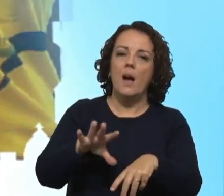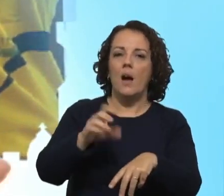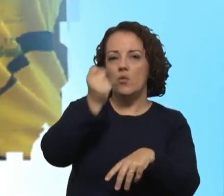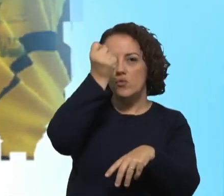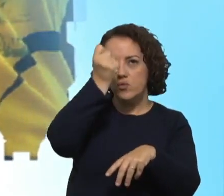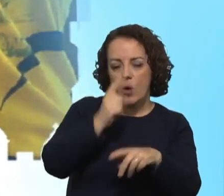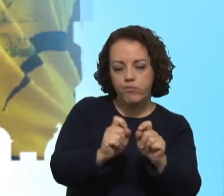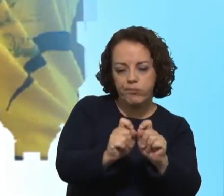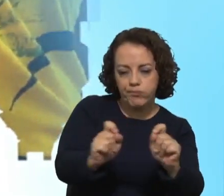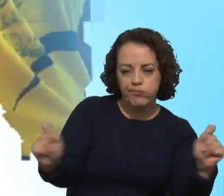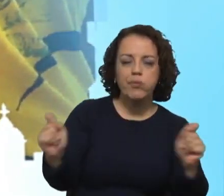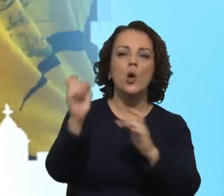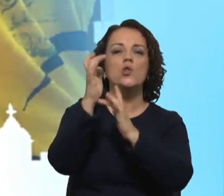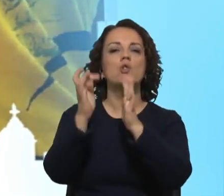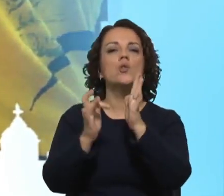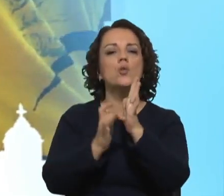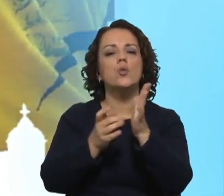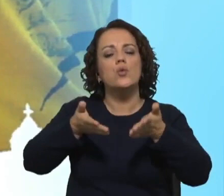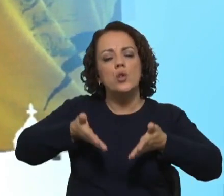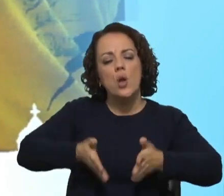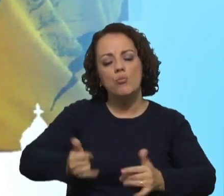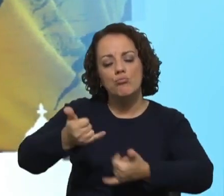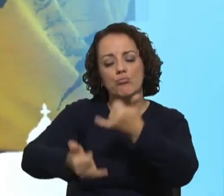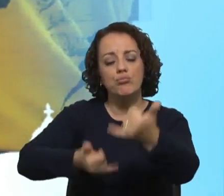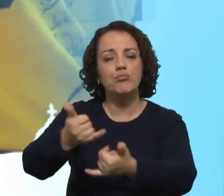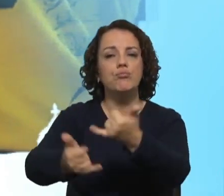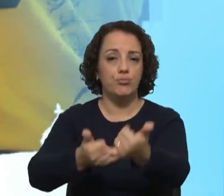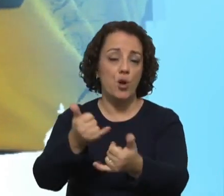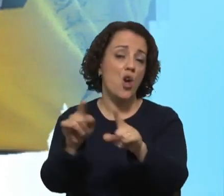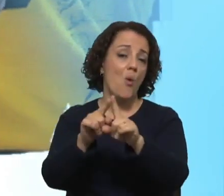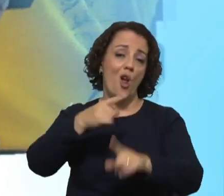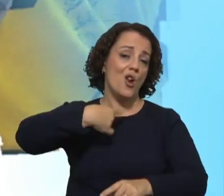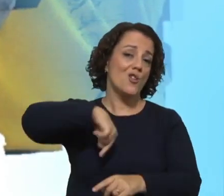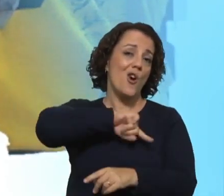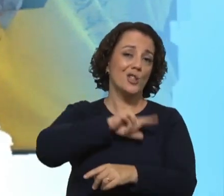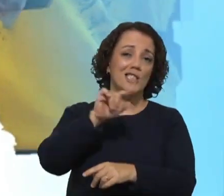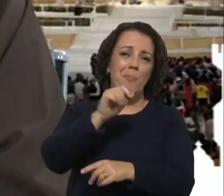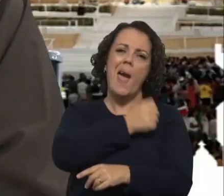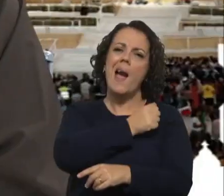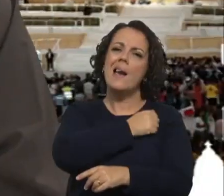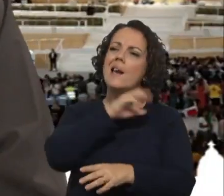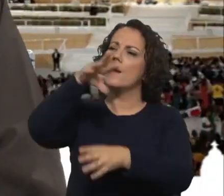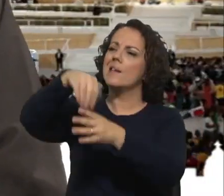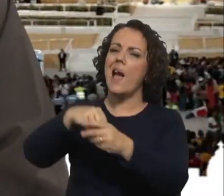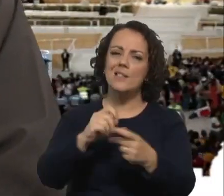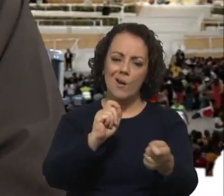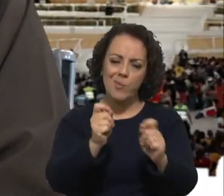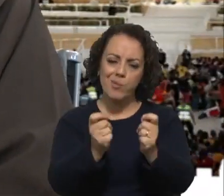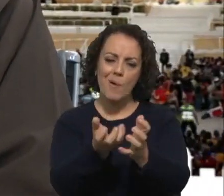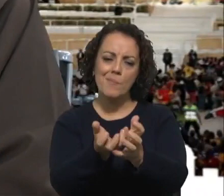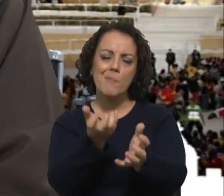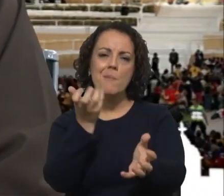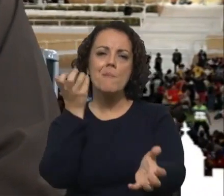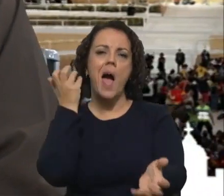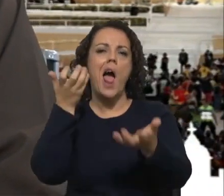ao fim e ao cabo, para compreendermos também a forma como nós próprios hoje o atualizamos nas nossas casas. Exatamente, esse foi